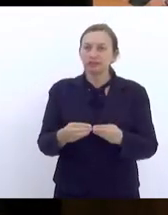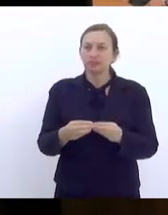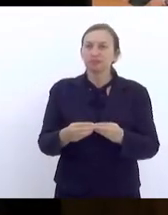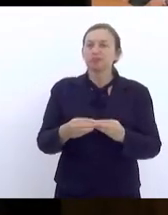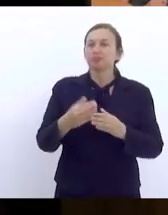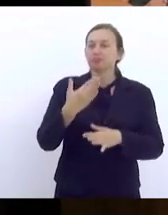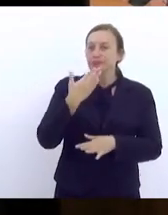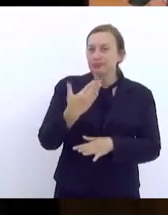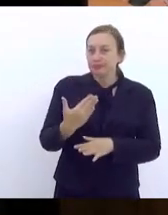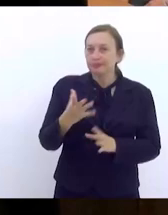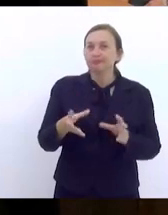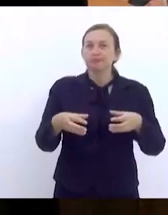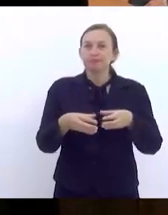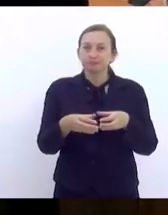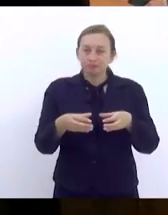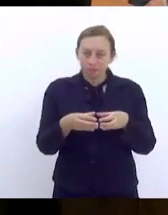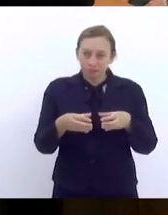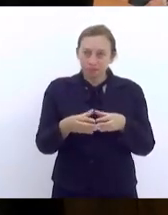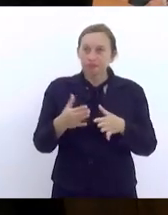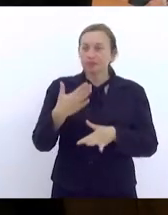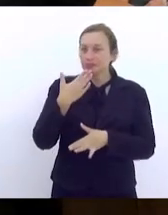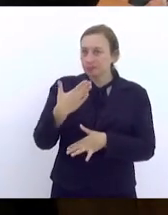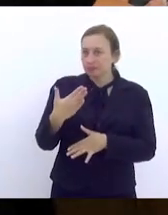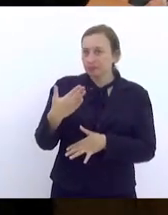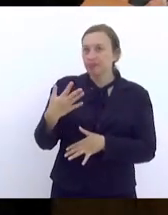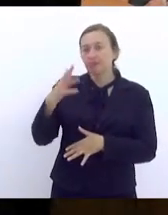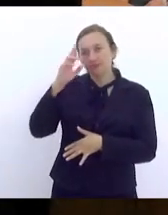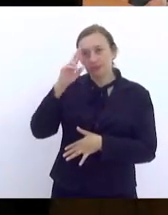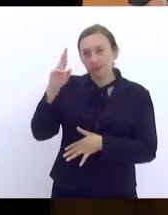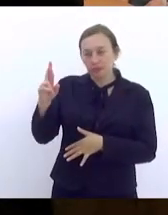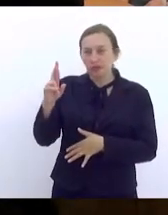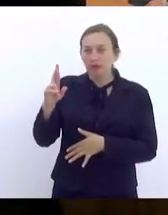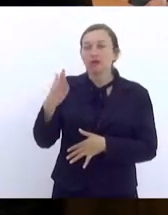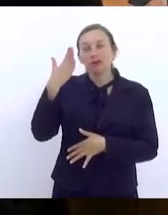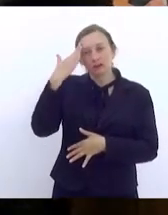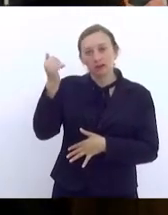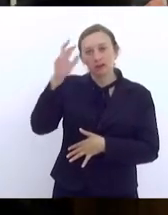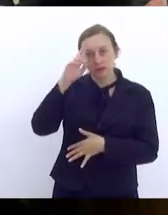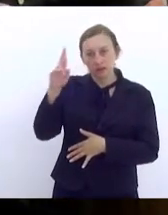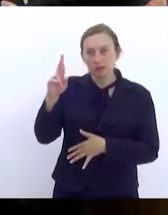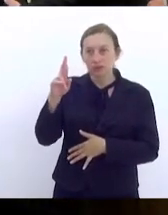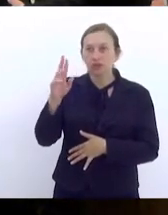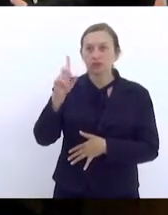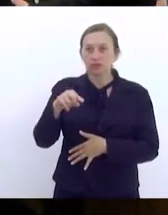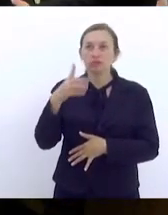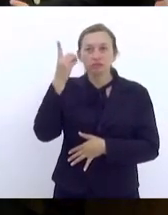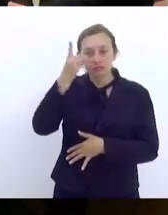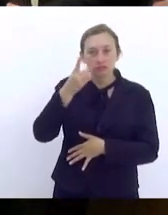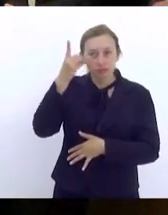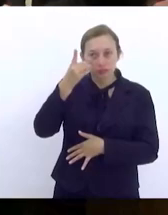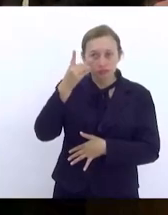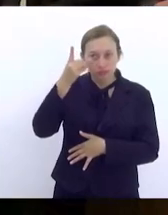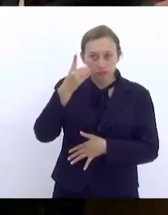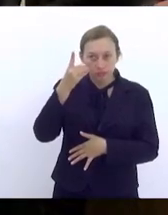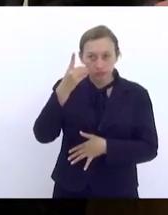nossas deliberações da comissão mas eu pediria para você de contrapartida e sei que vossa excelência é um deputado com muito trânsito no executivo